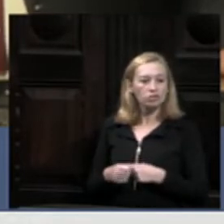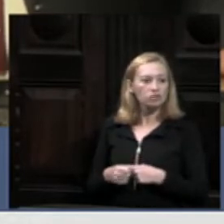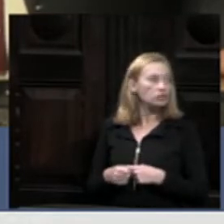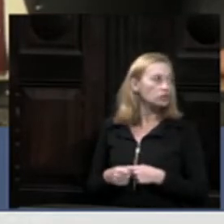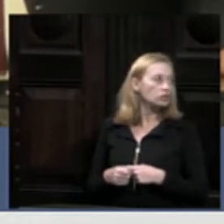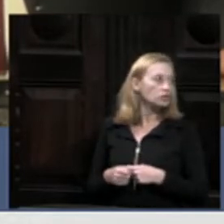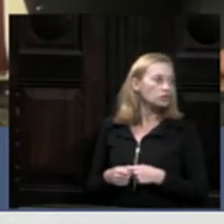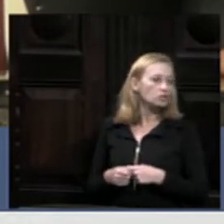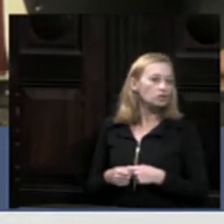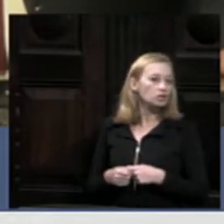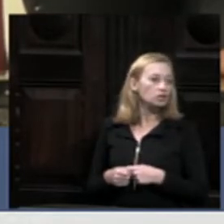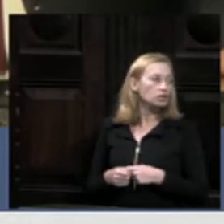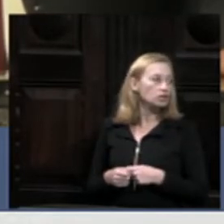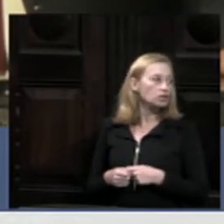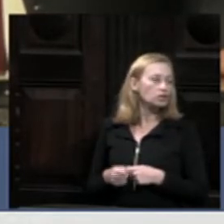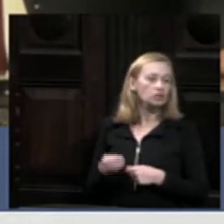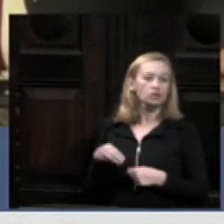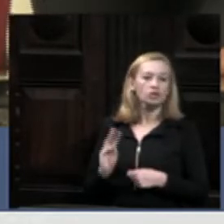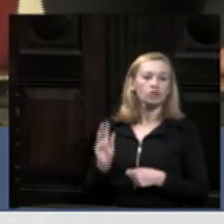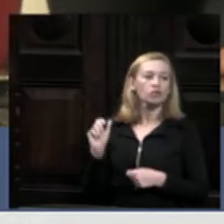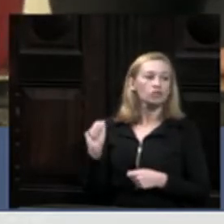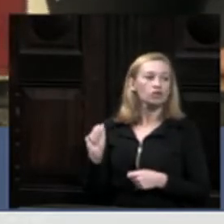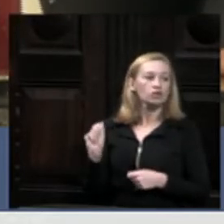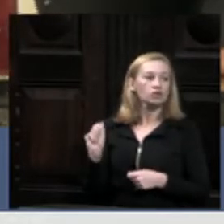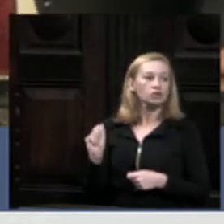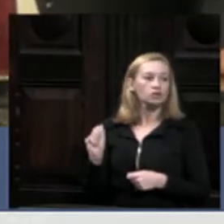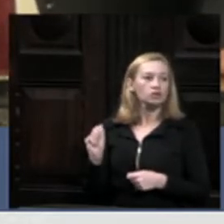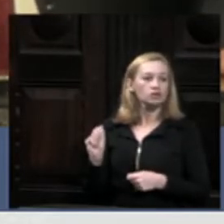Ele é autor. O Anderson Nogueira.